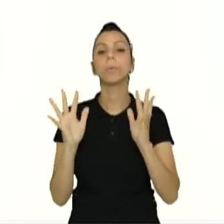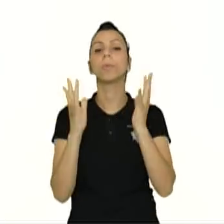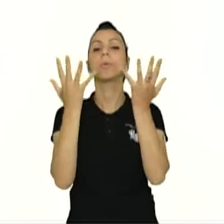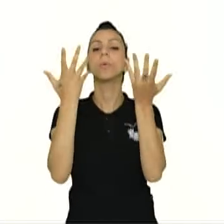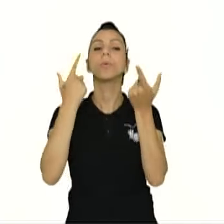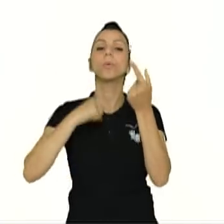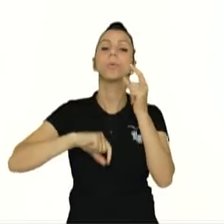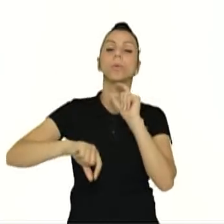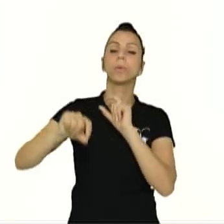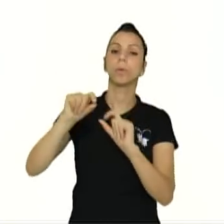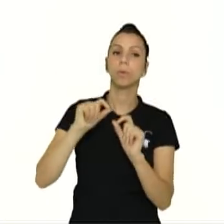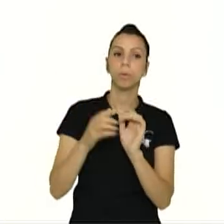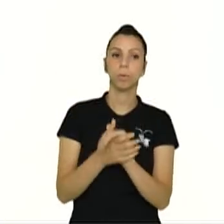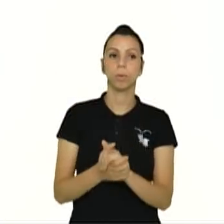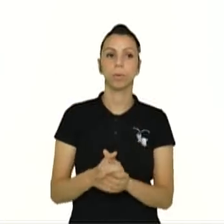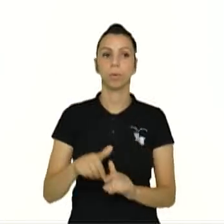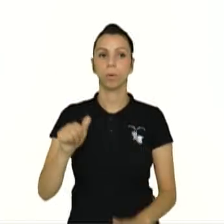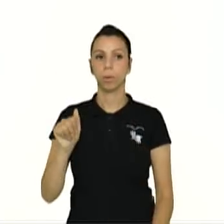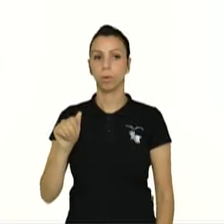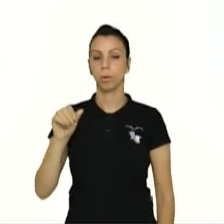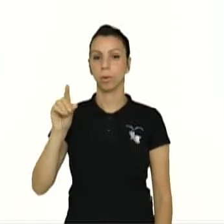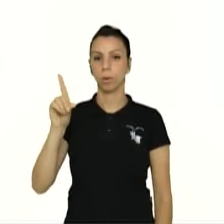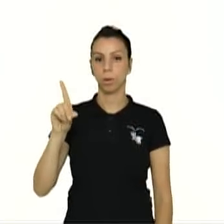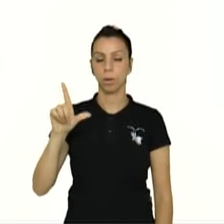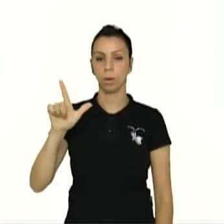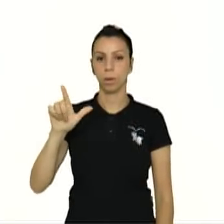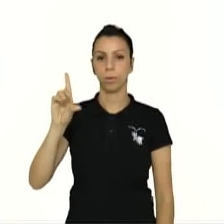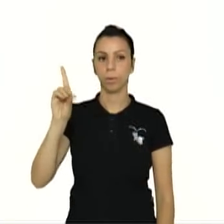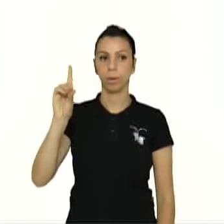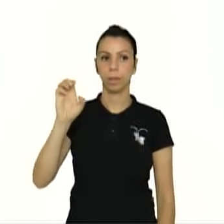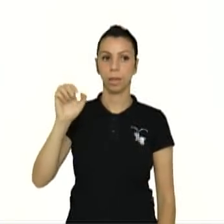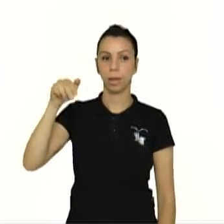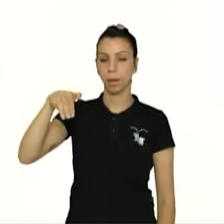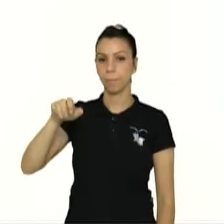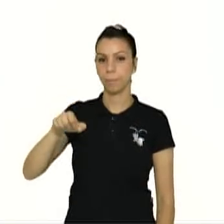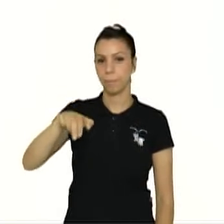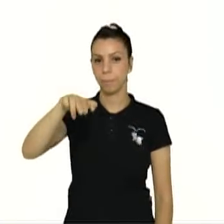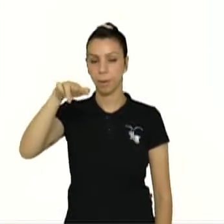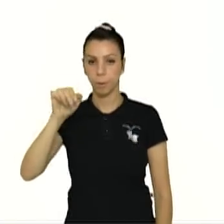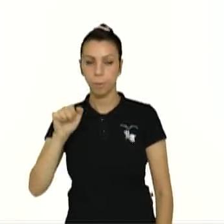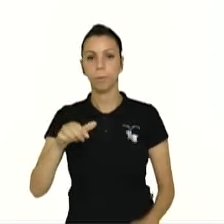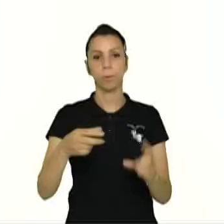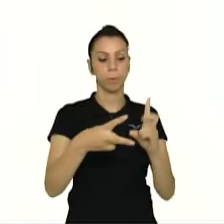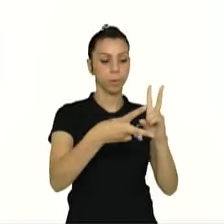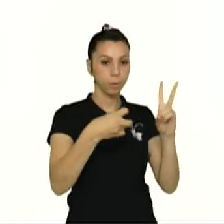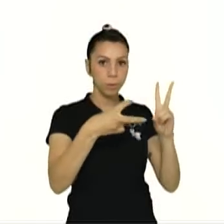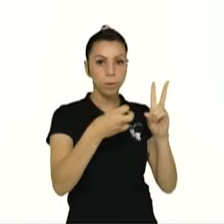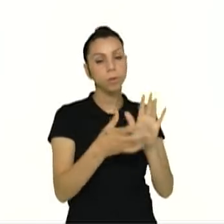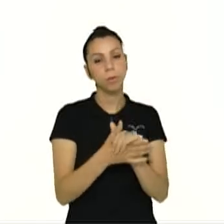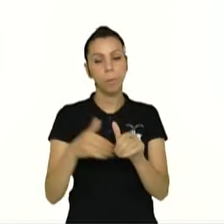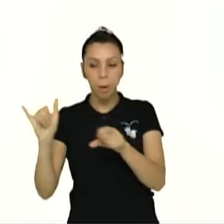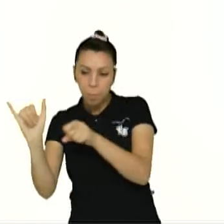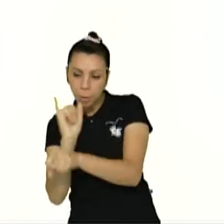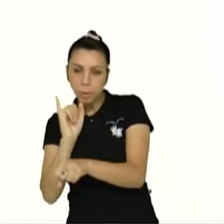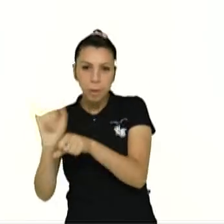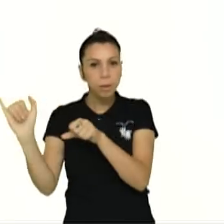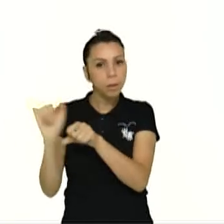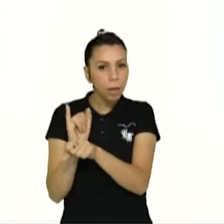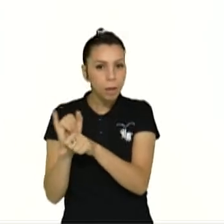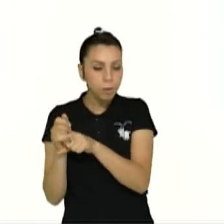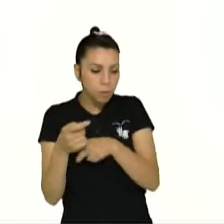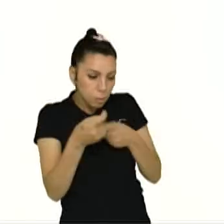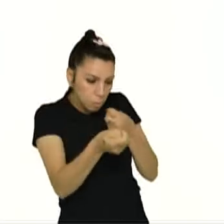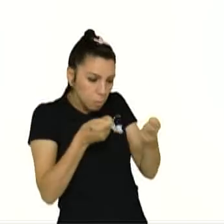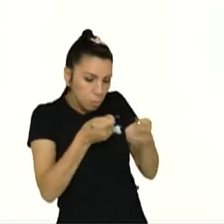os aldeamentos indígenas, uma estratégia de domínio político. Então, representantes da província,